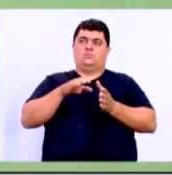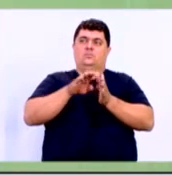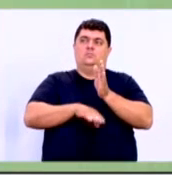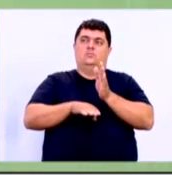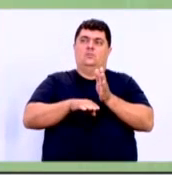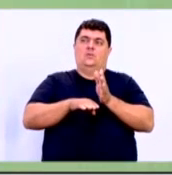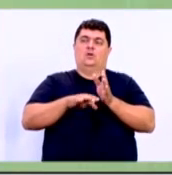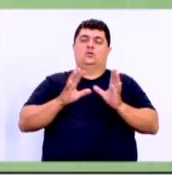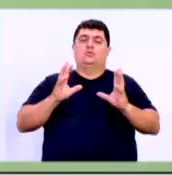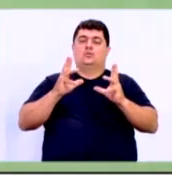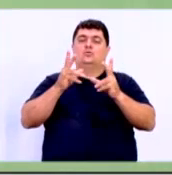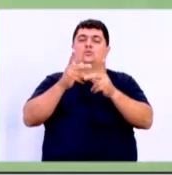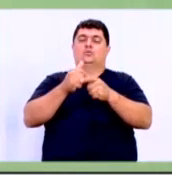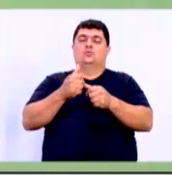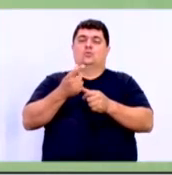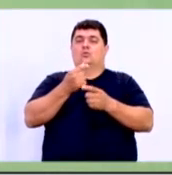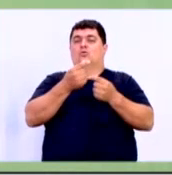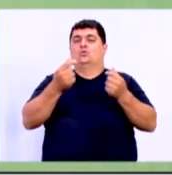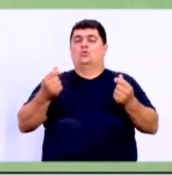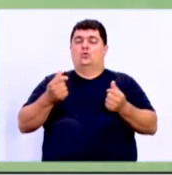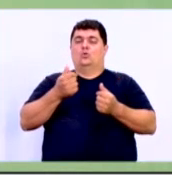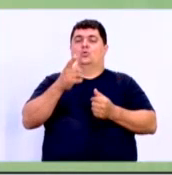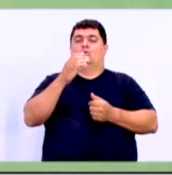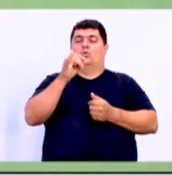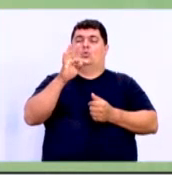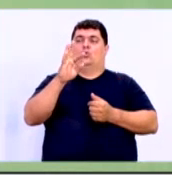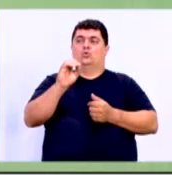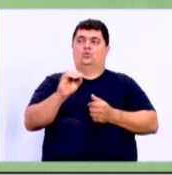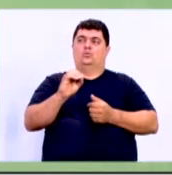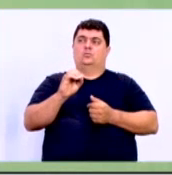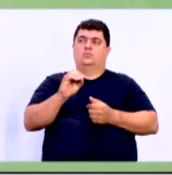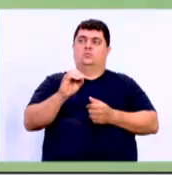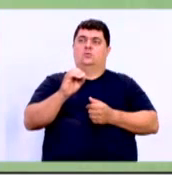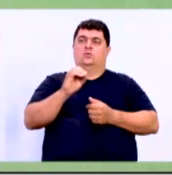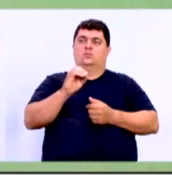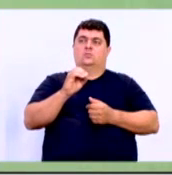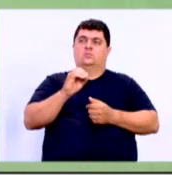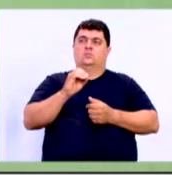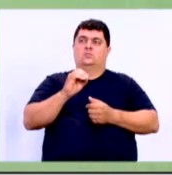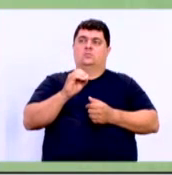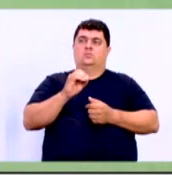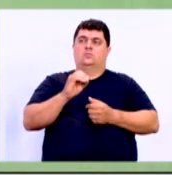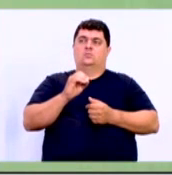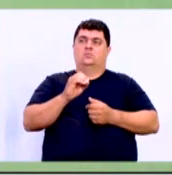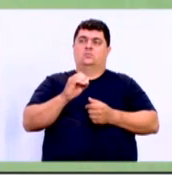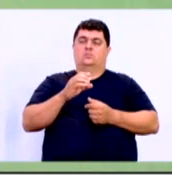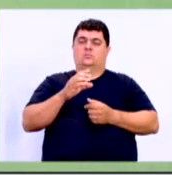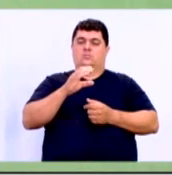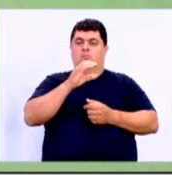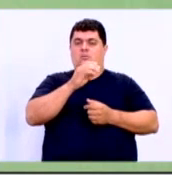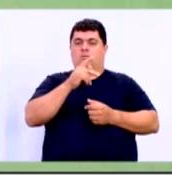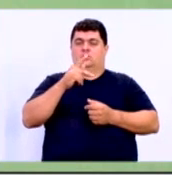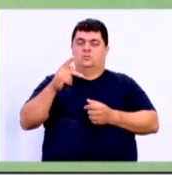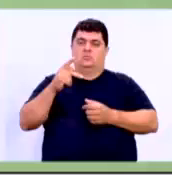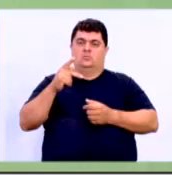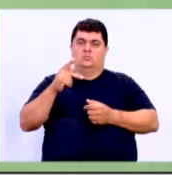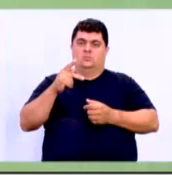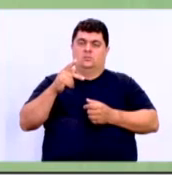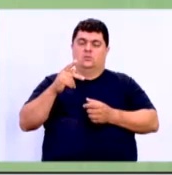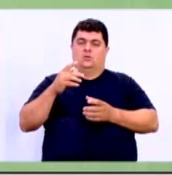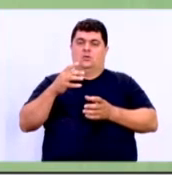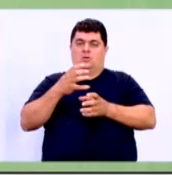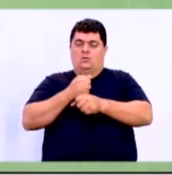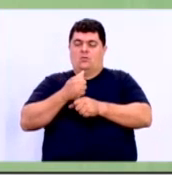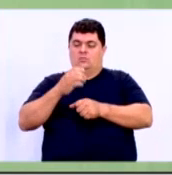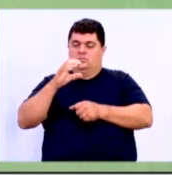quê? Pelos custos do produto vendido, que é igual a quem? O CPP da unidade vendida, que é